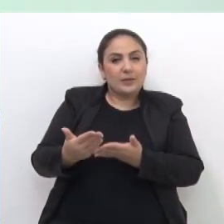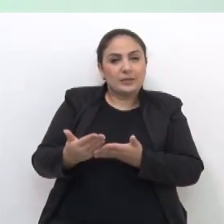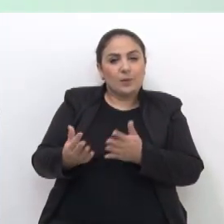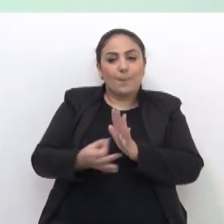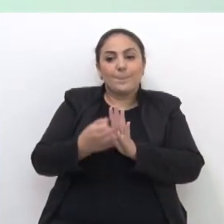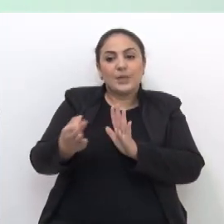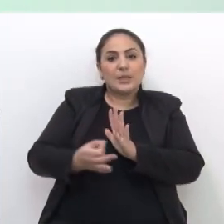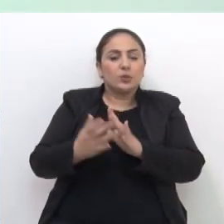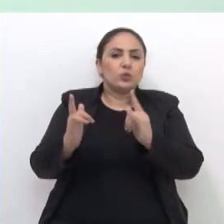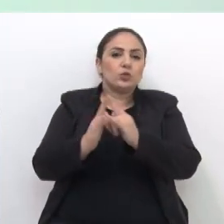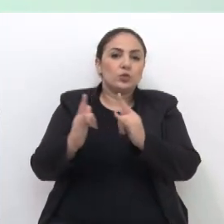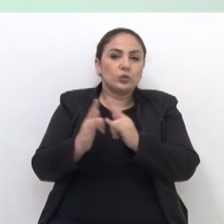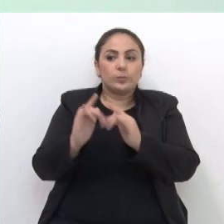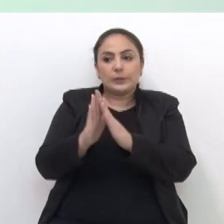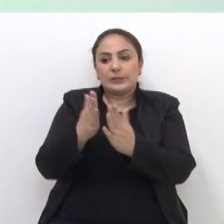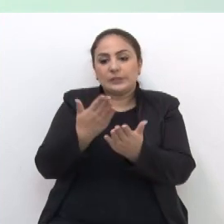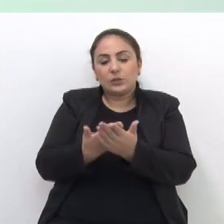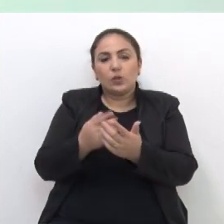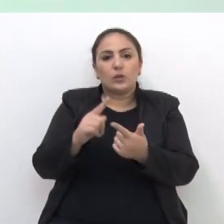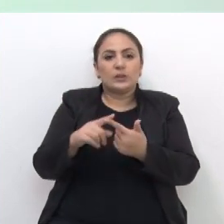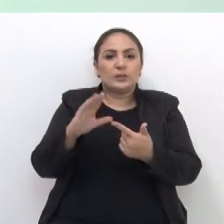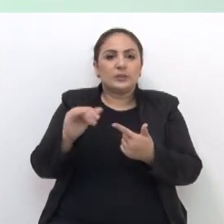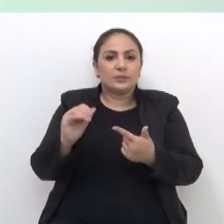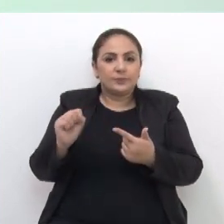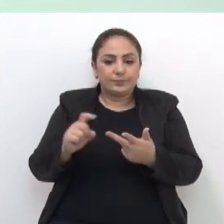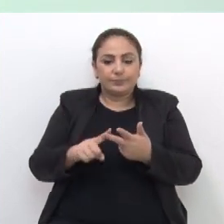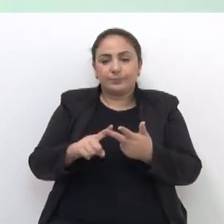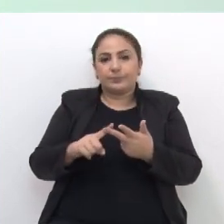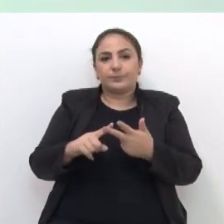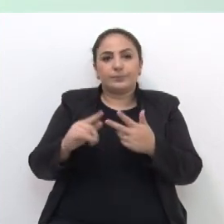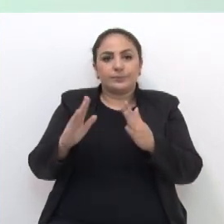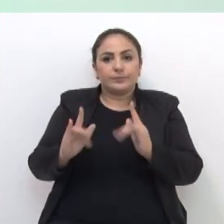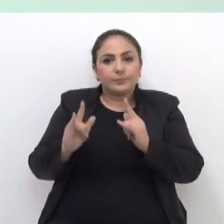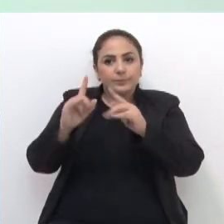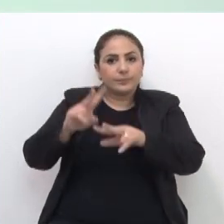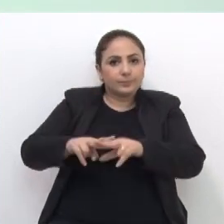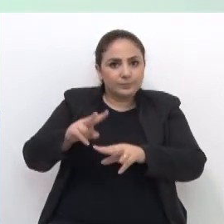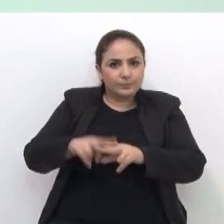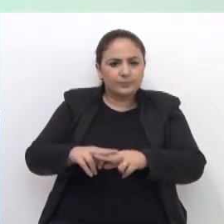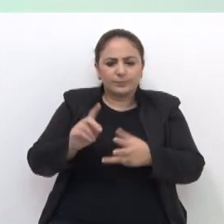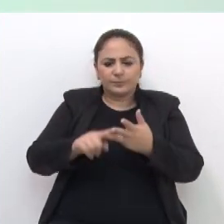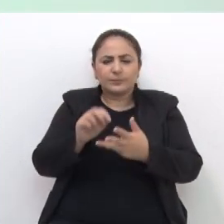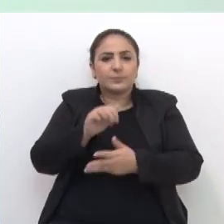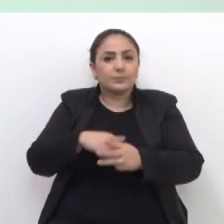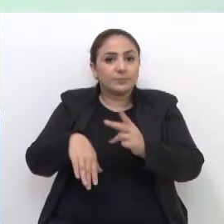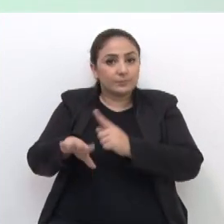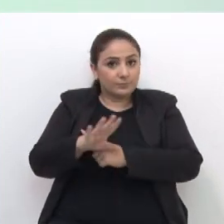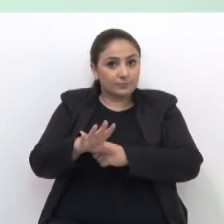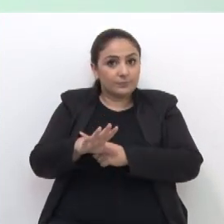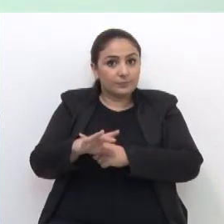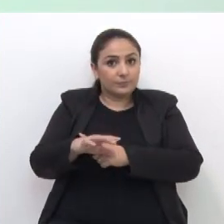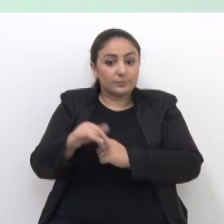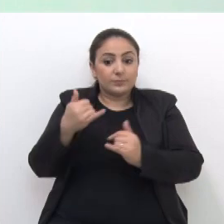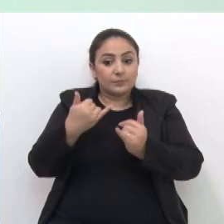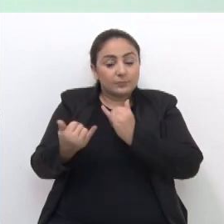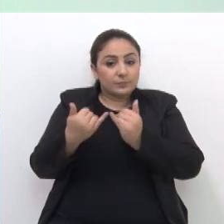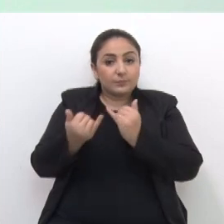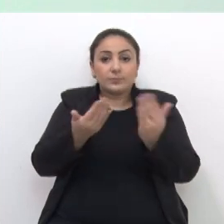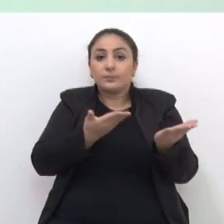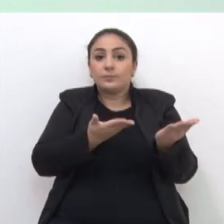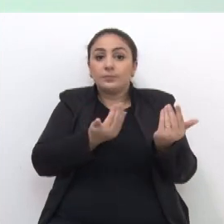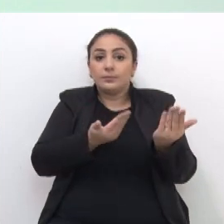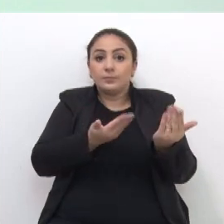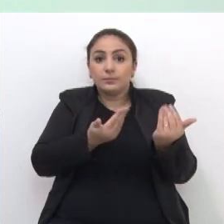opinião do Instituto para uma escola, para o CASE, para o presídio, para a sociedade, esse exemplo